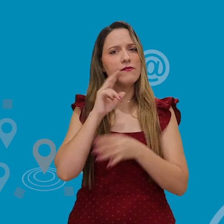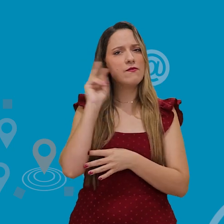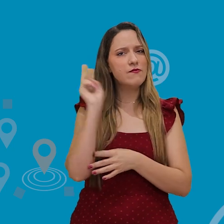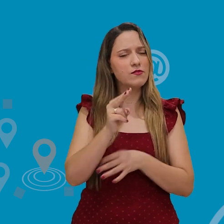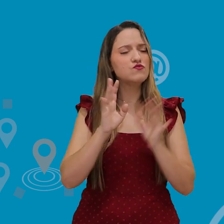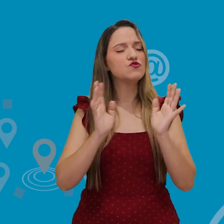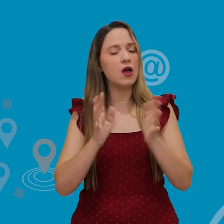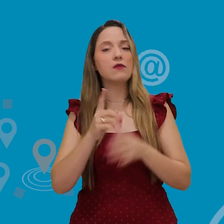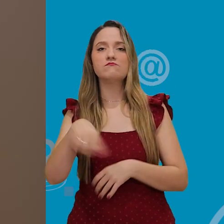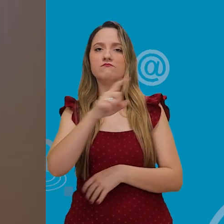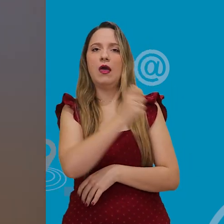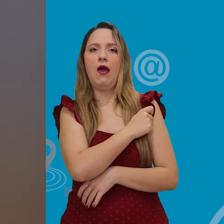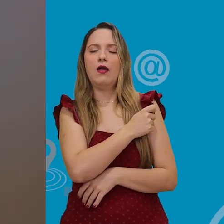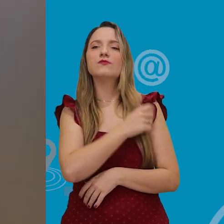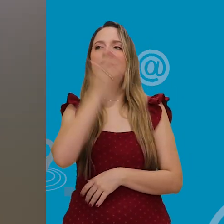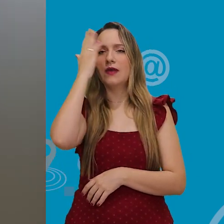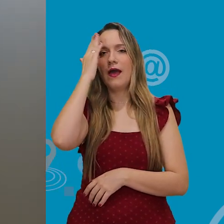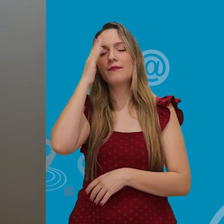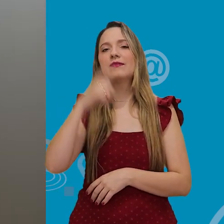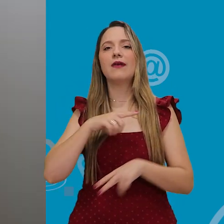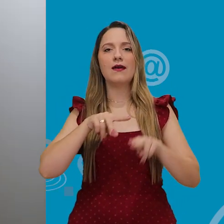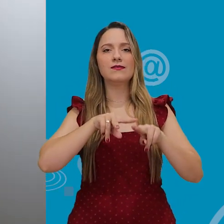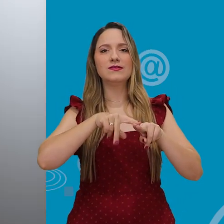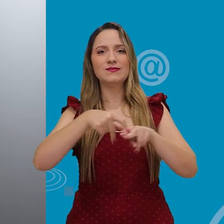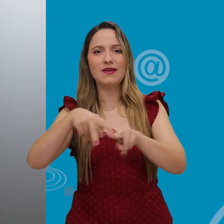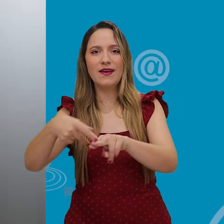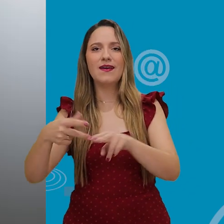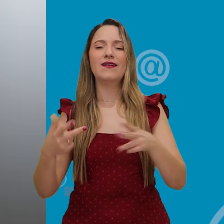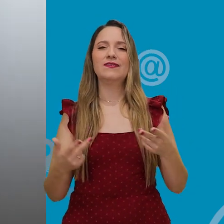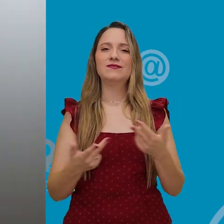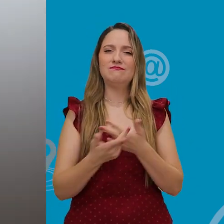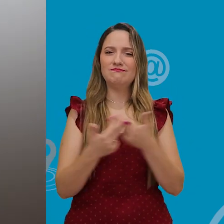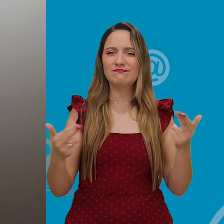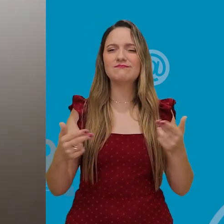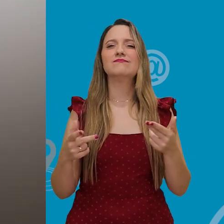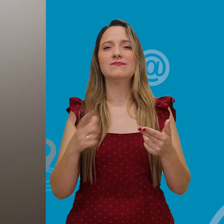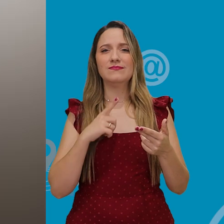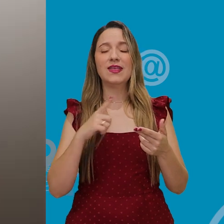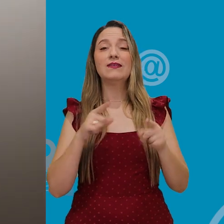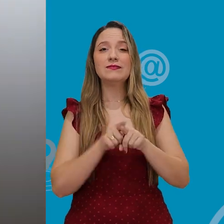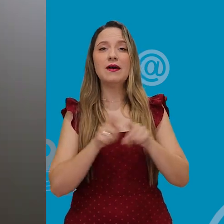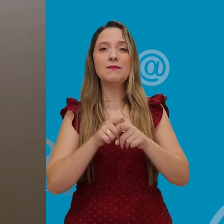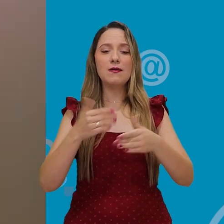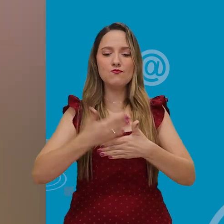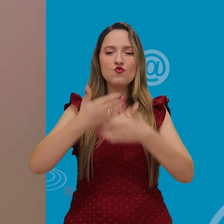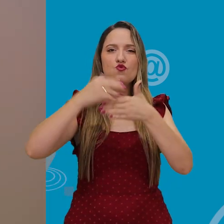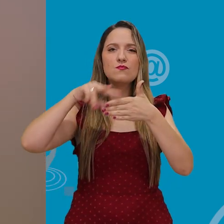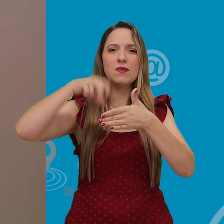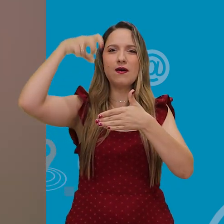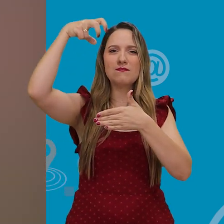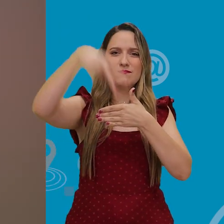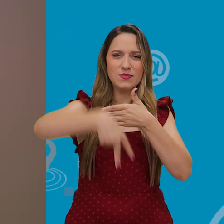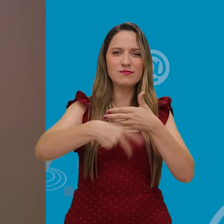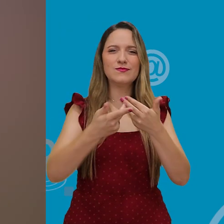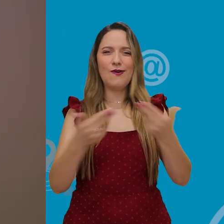e muitos trazem, né, experiências com skate, com slackline, o próprio parkour, né, que são atividades consideradas